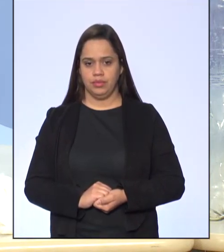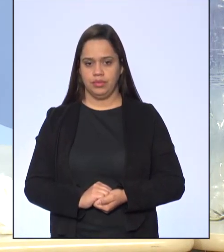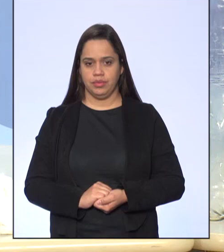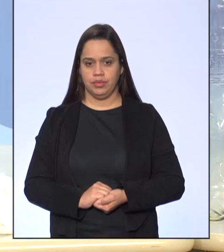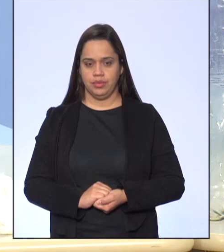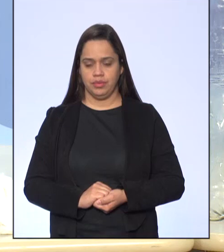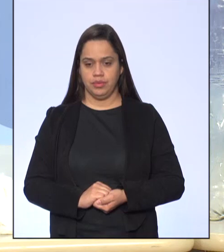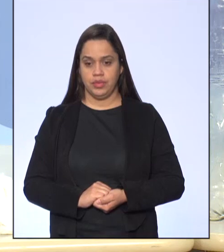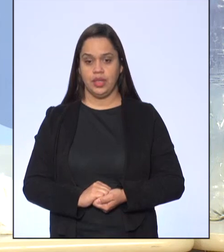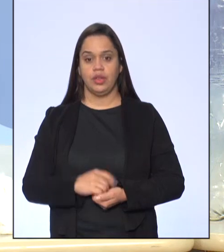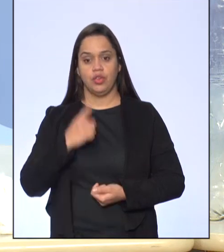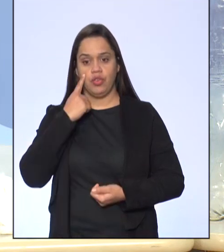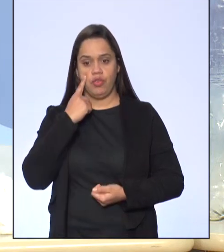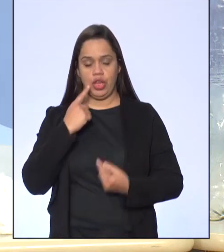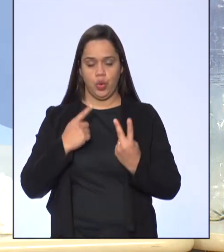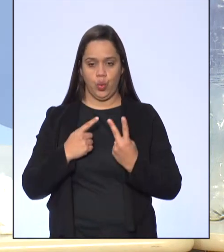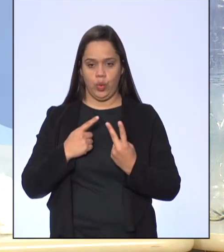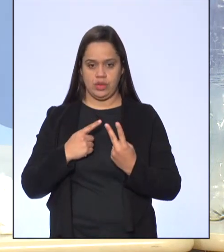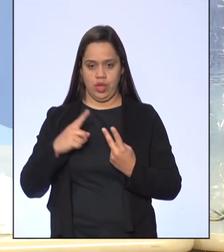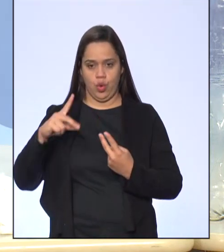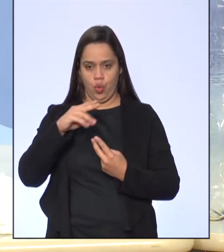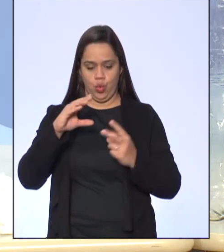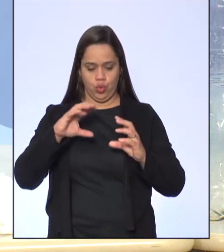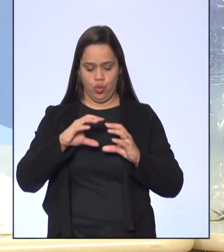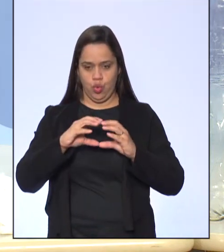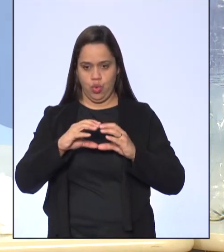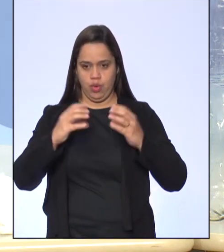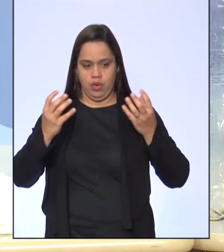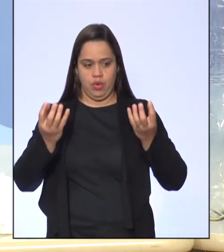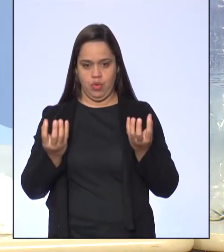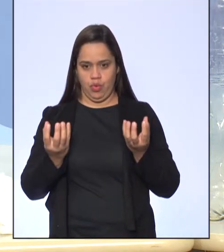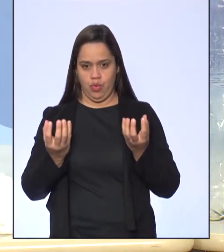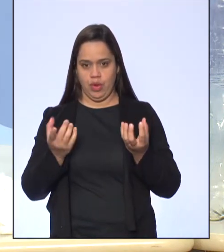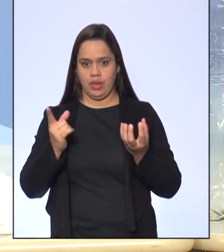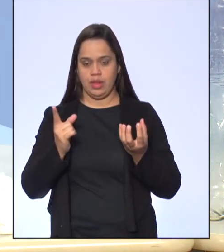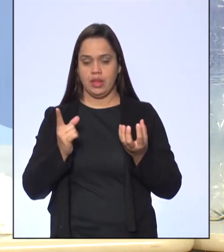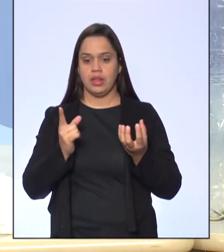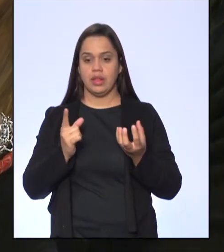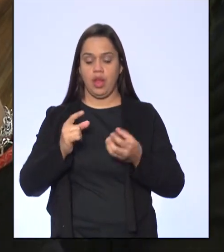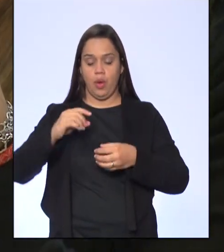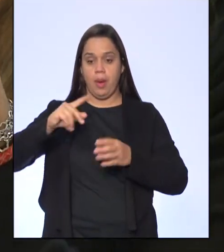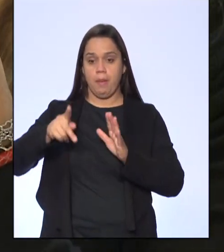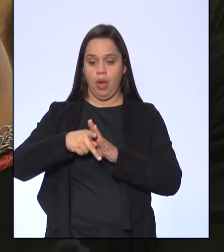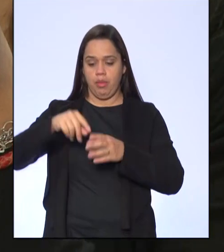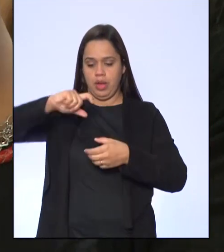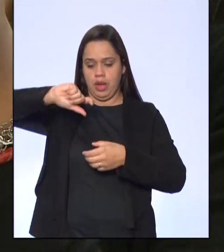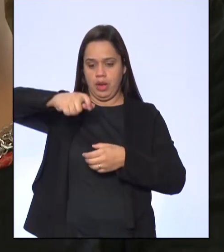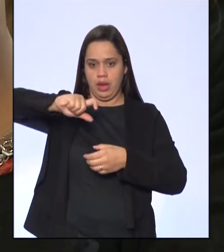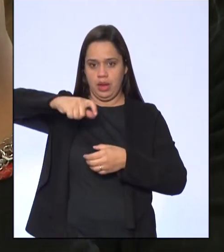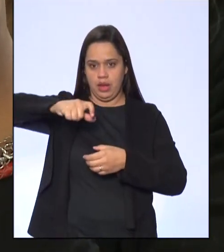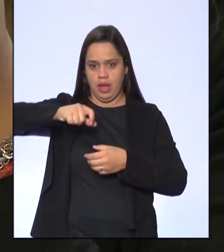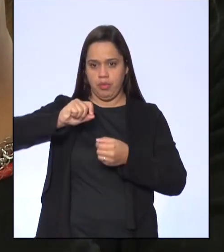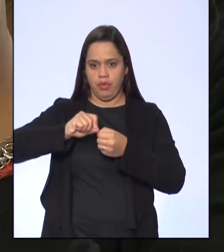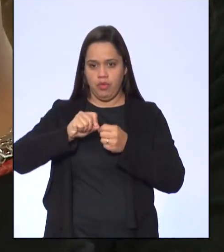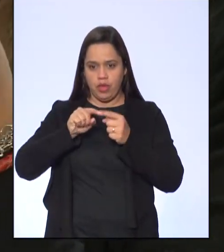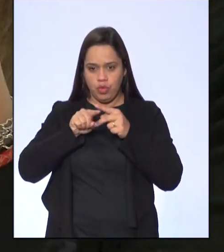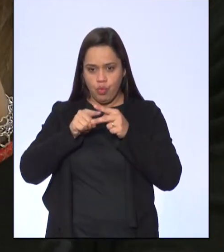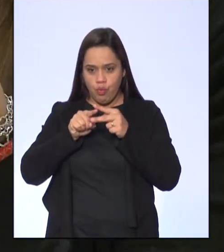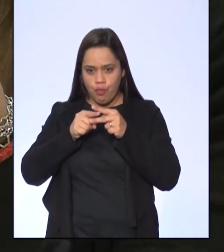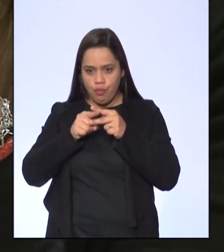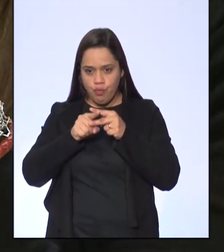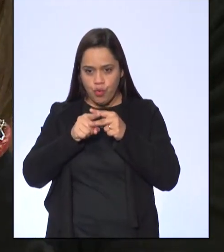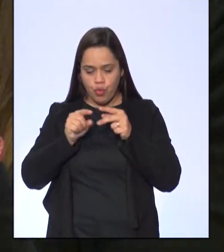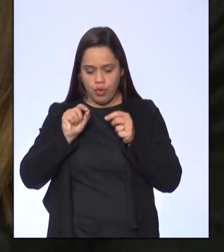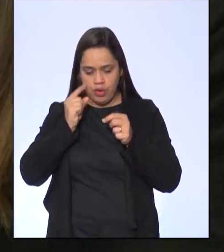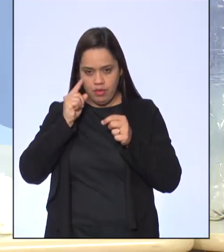aqui, duas partes, né? Na tampinha, eu fiz um furo para poder passar a nossa água, tá vendo aqui?